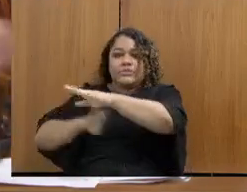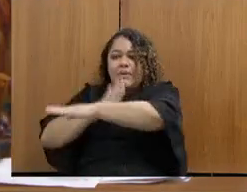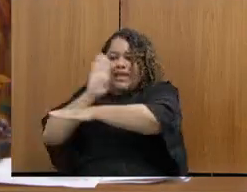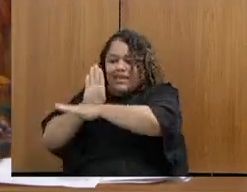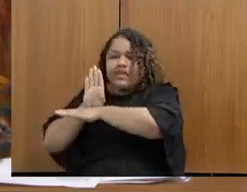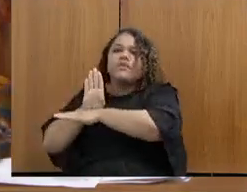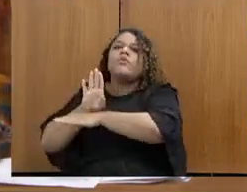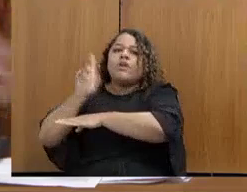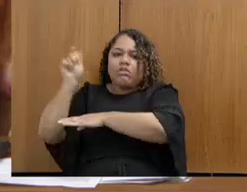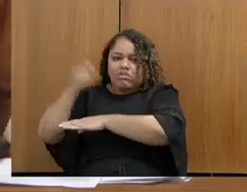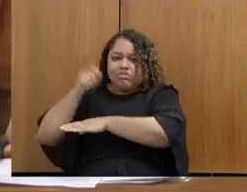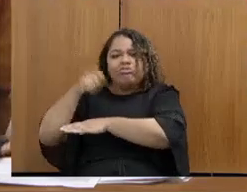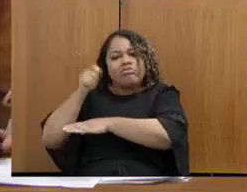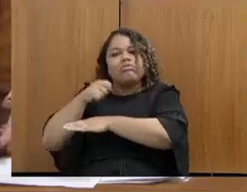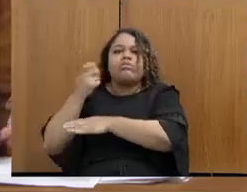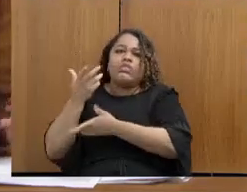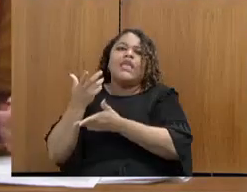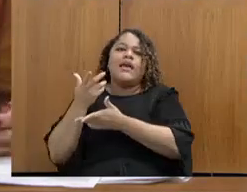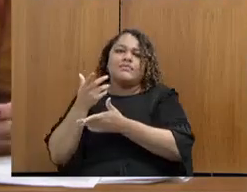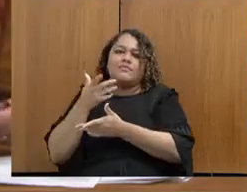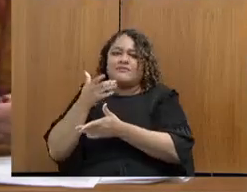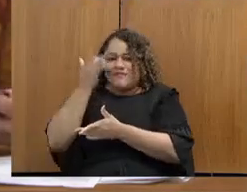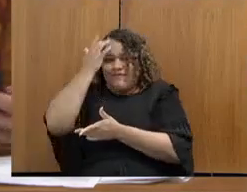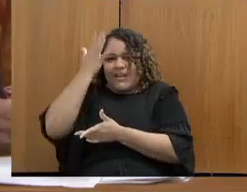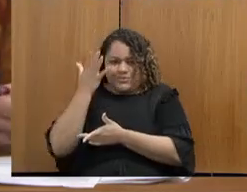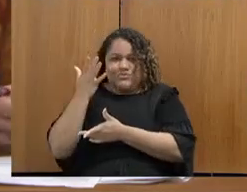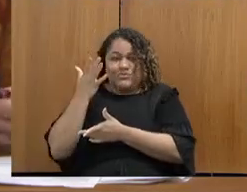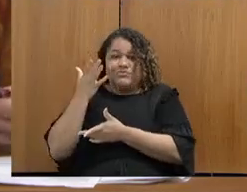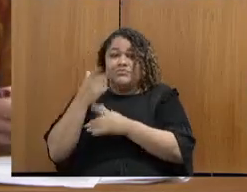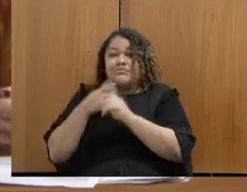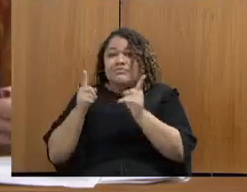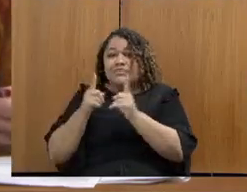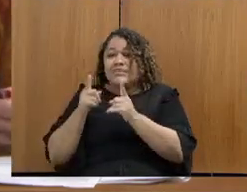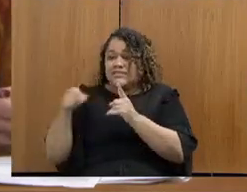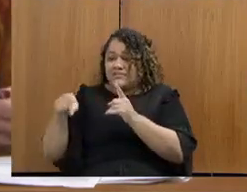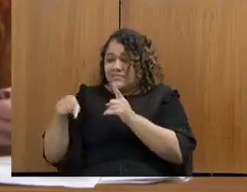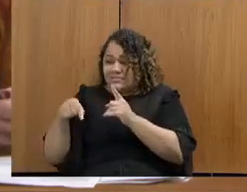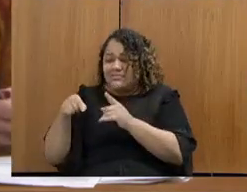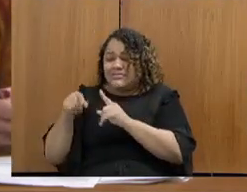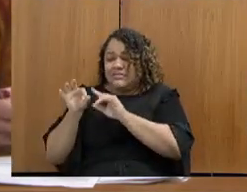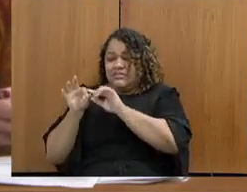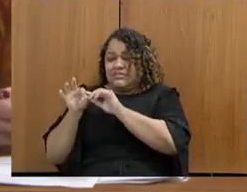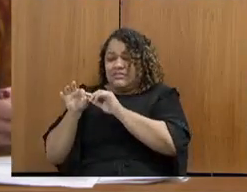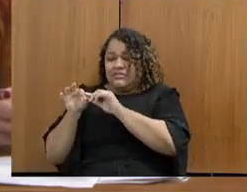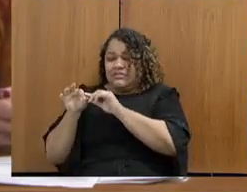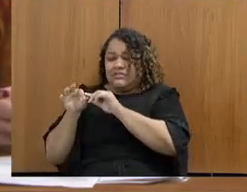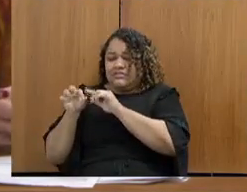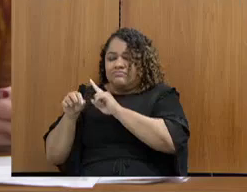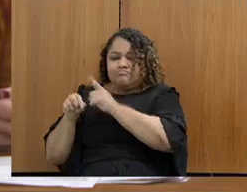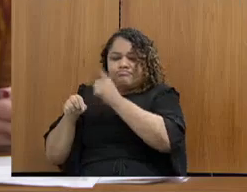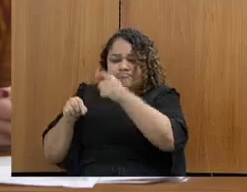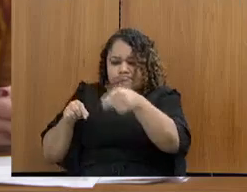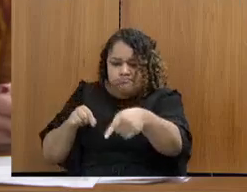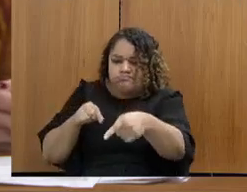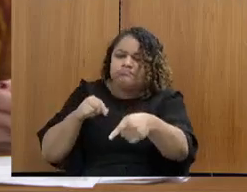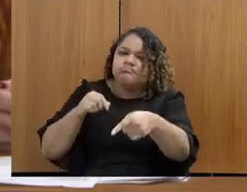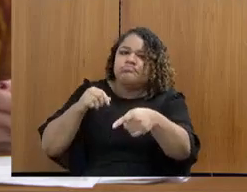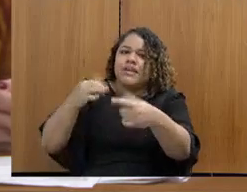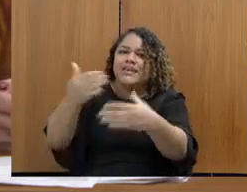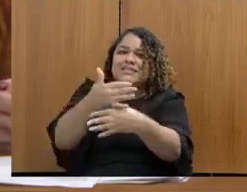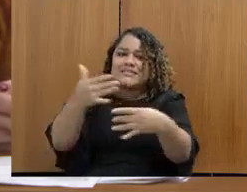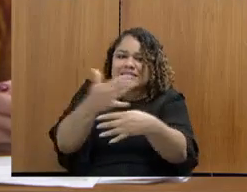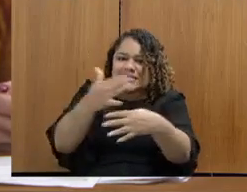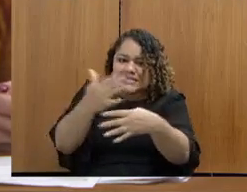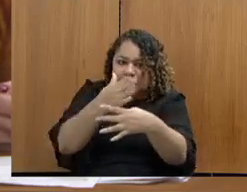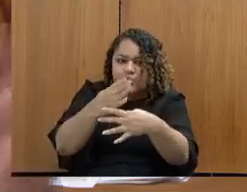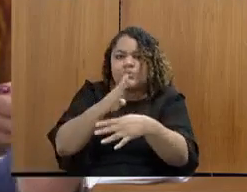mas que tem uma distância muito grande até a delegacia aqui do Barro Preto seria mais fácil levar a delegacia que está